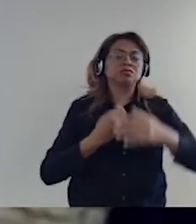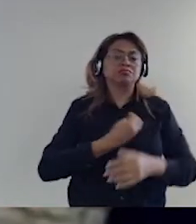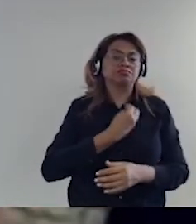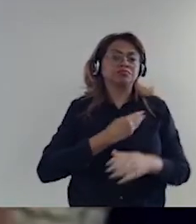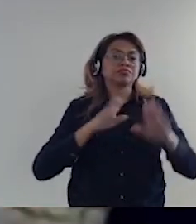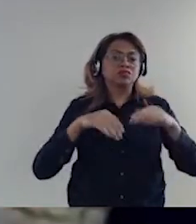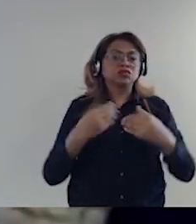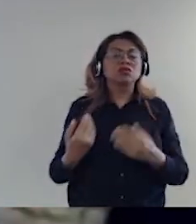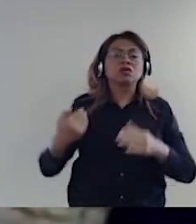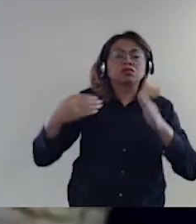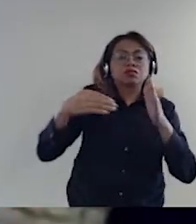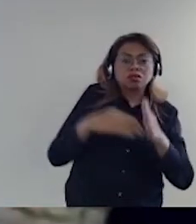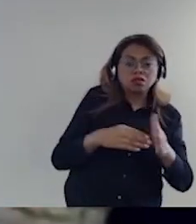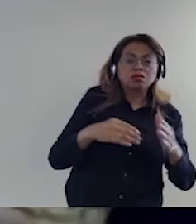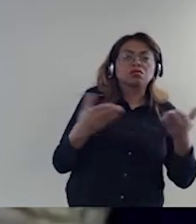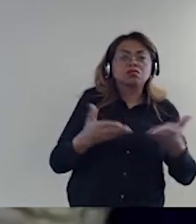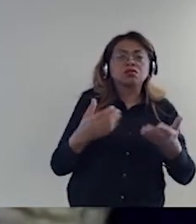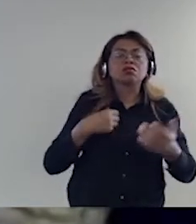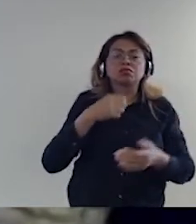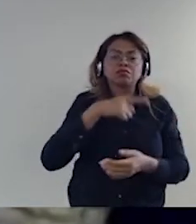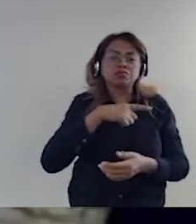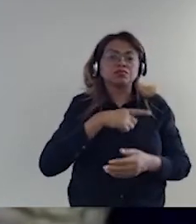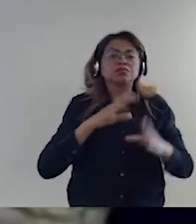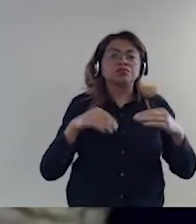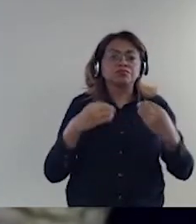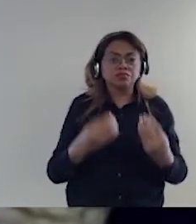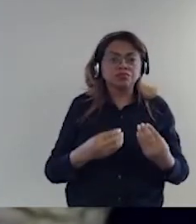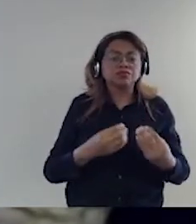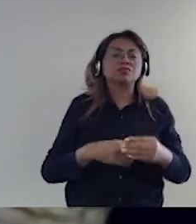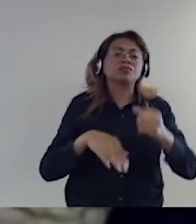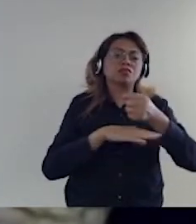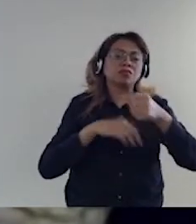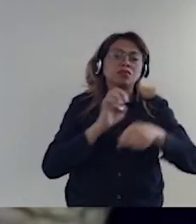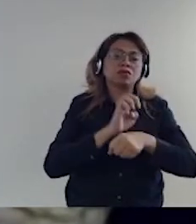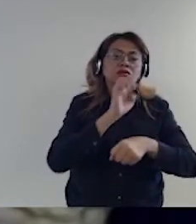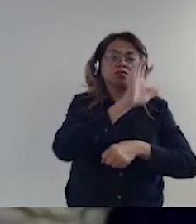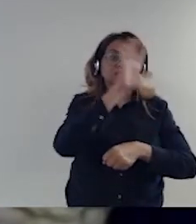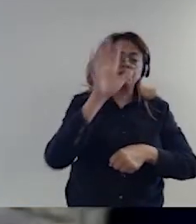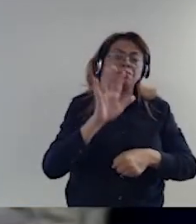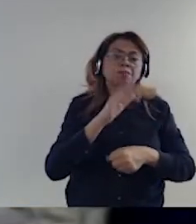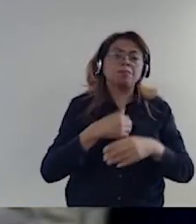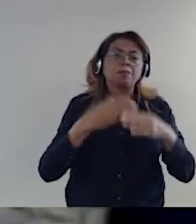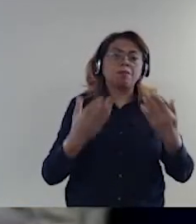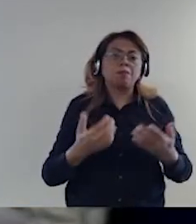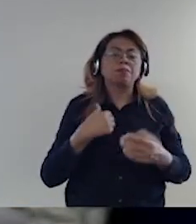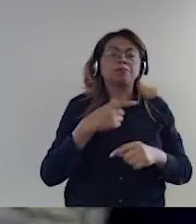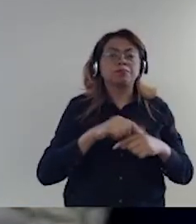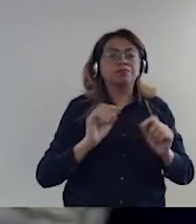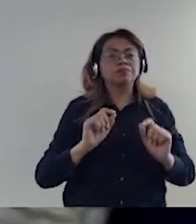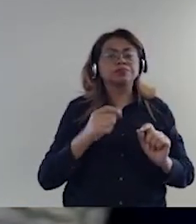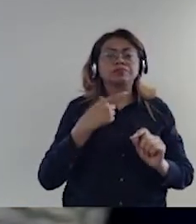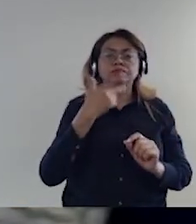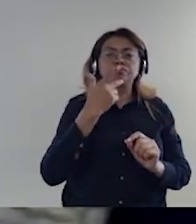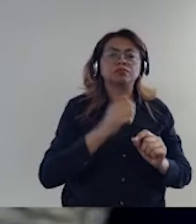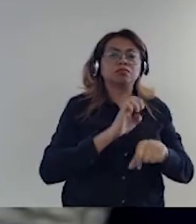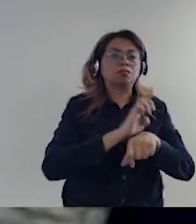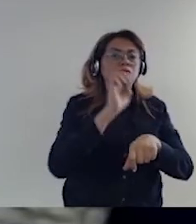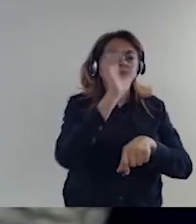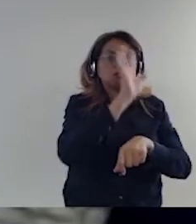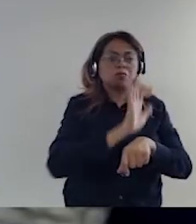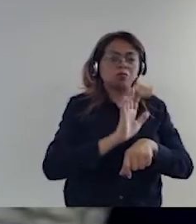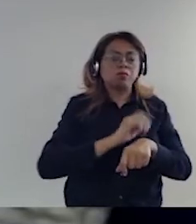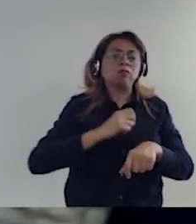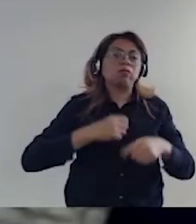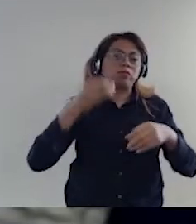aqui tivemos em Portugal, eu diria, uma almofada criada pelo Estado que tem evitado maiores perturbações neste tecido económico e